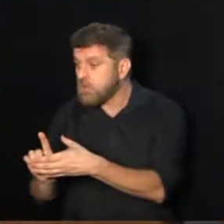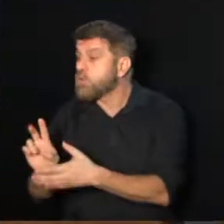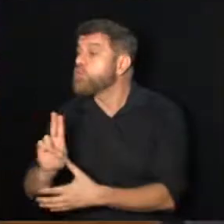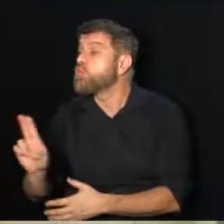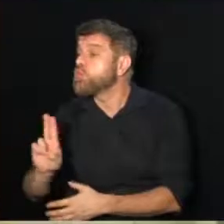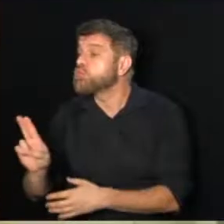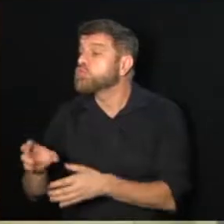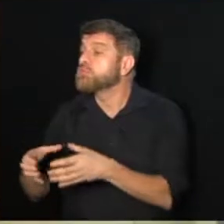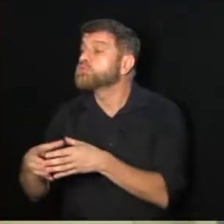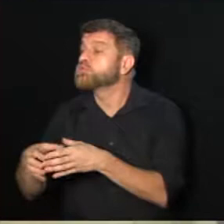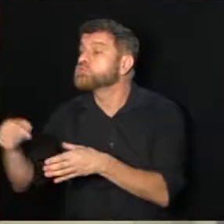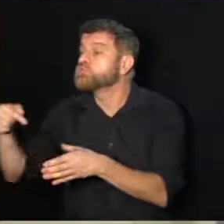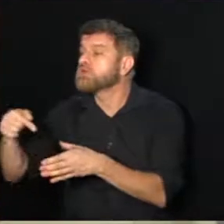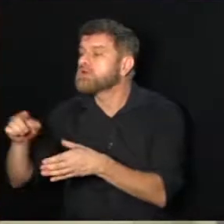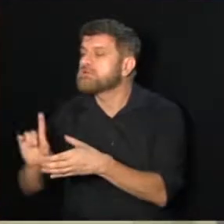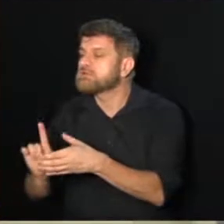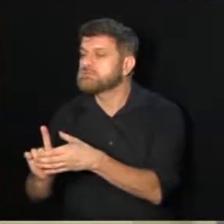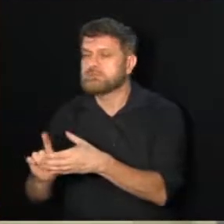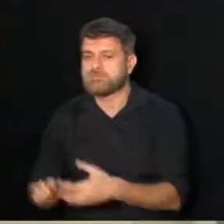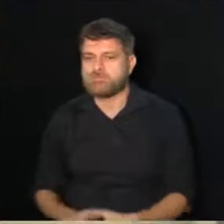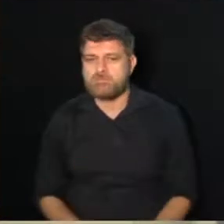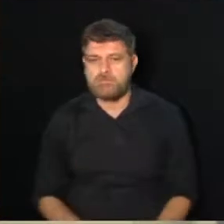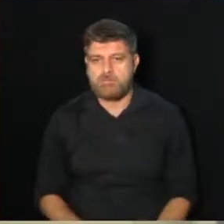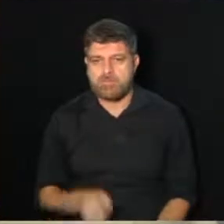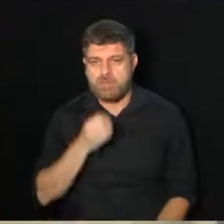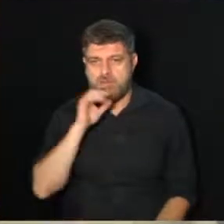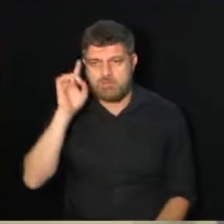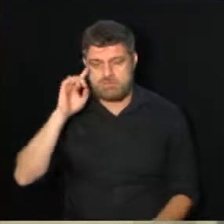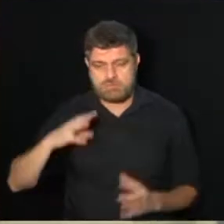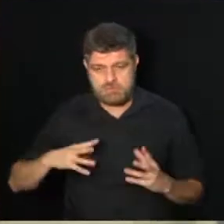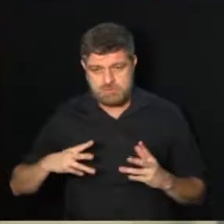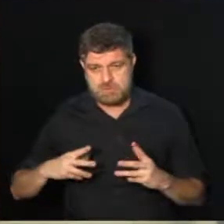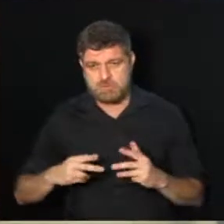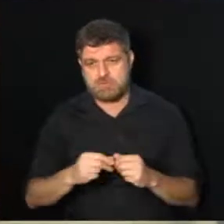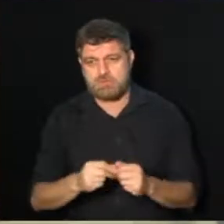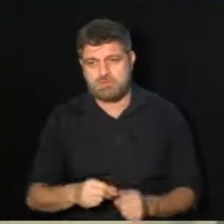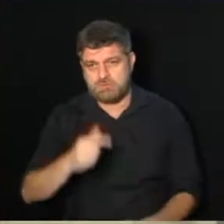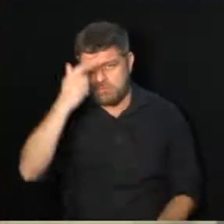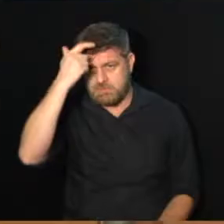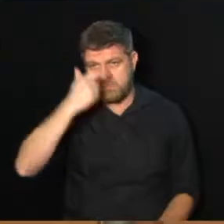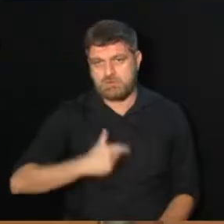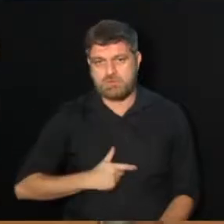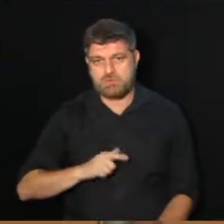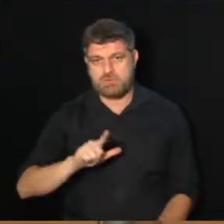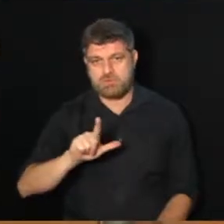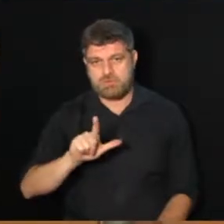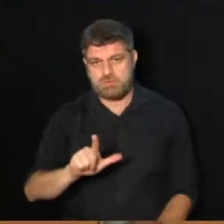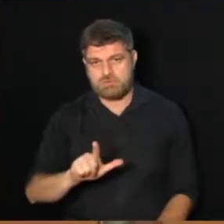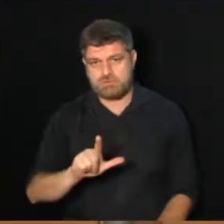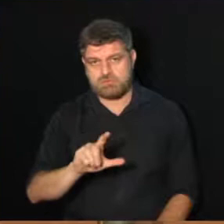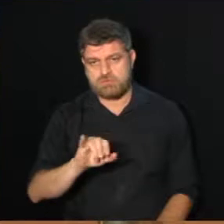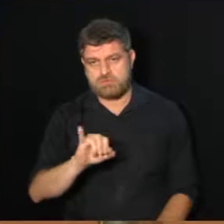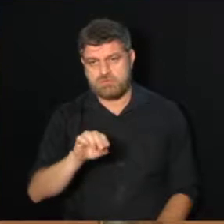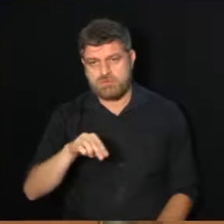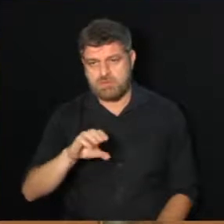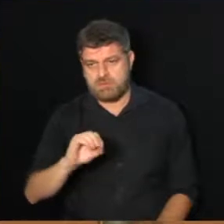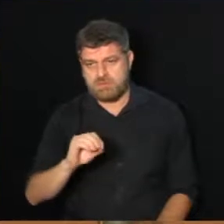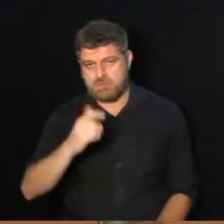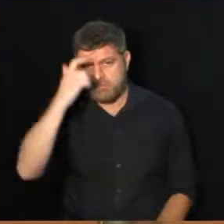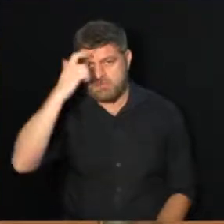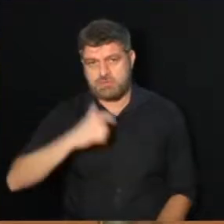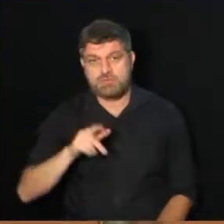ela. Bom dia a todos e a todas. Meu nome é Lino, né? Gosto de ser chamado de professor.